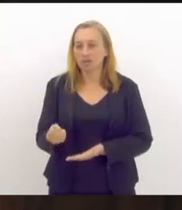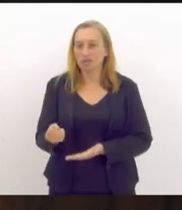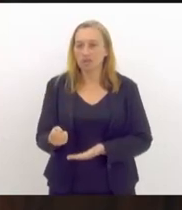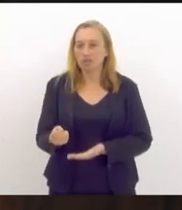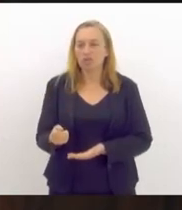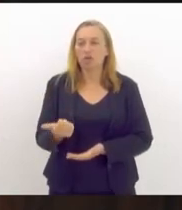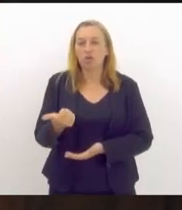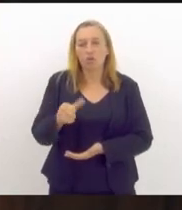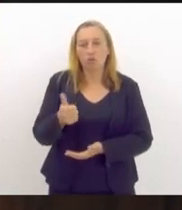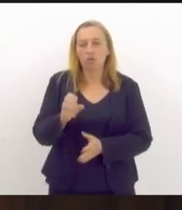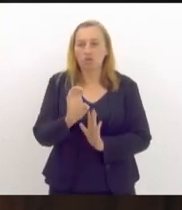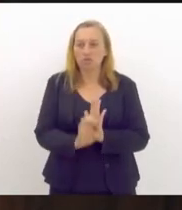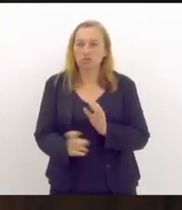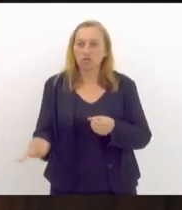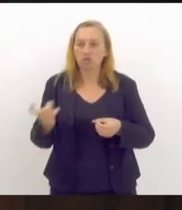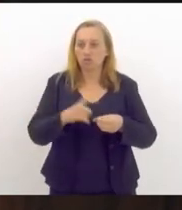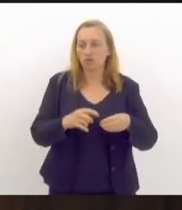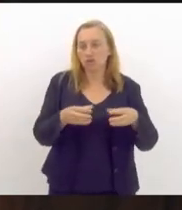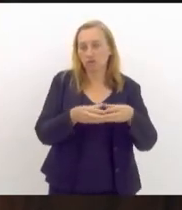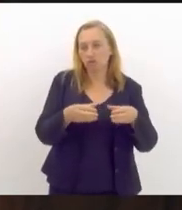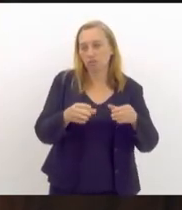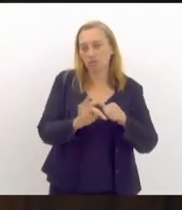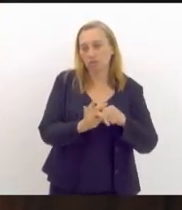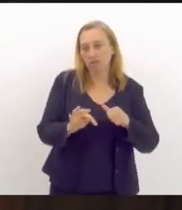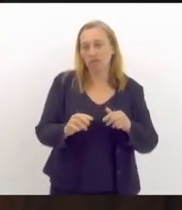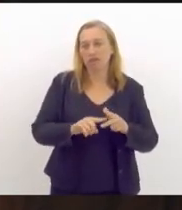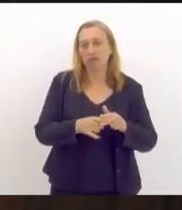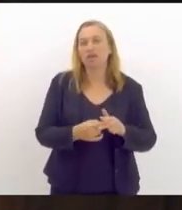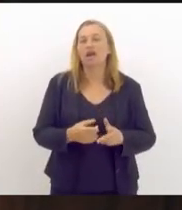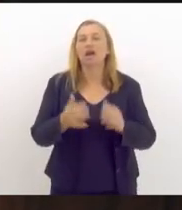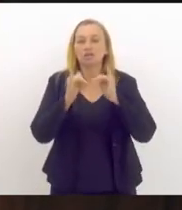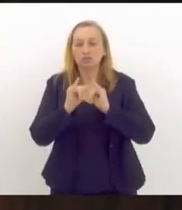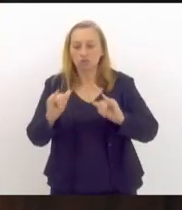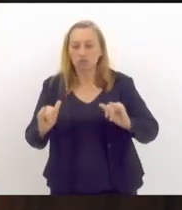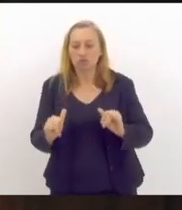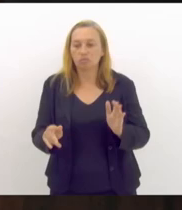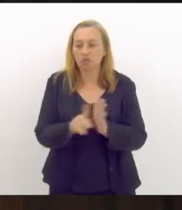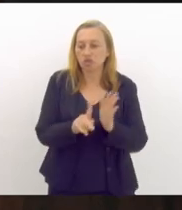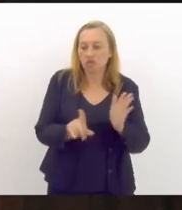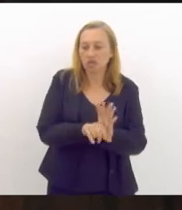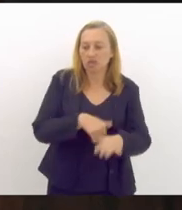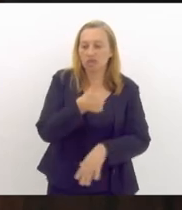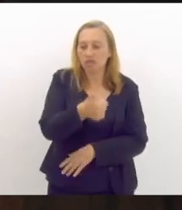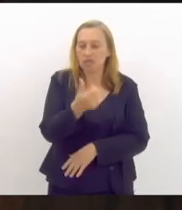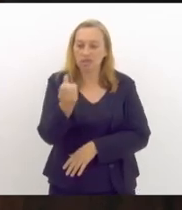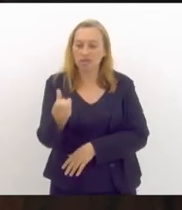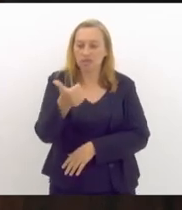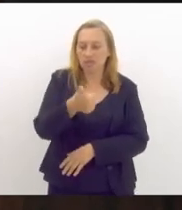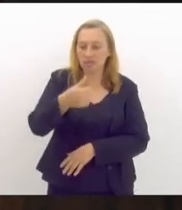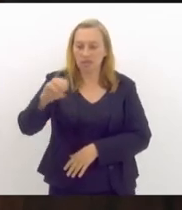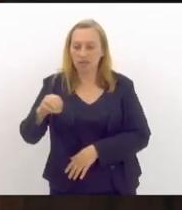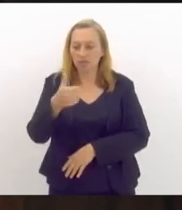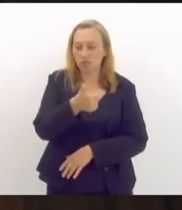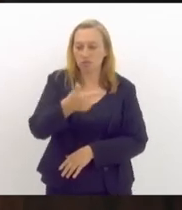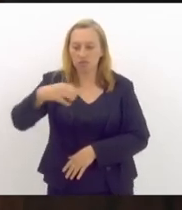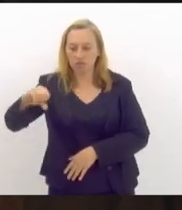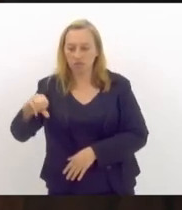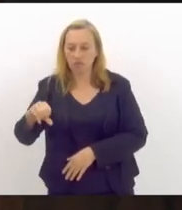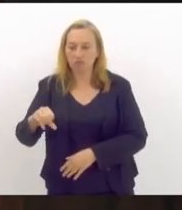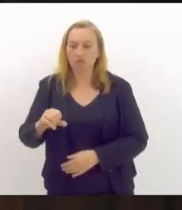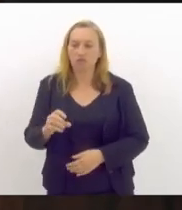11 emendas e retornas comissões anuncio projetos lei número 1610 2019